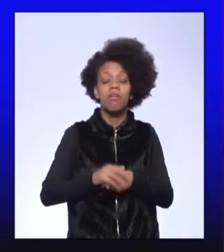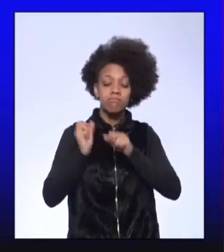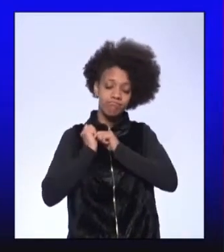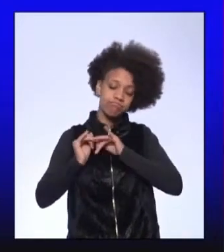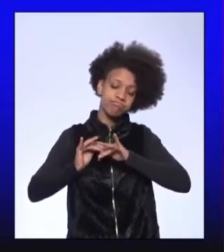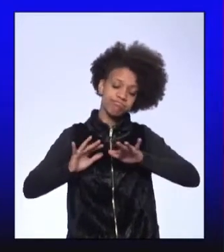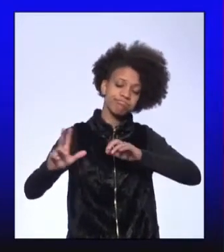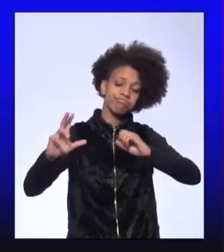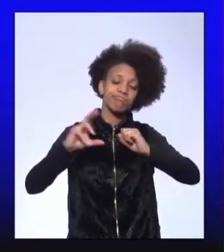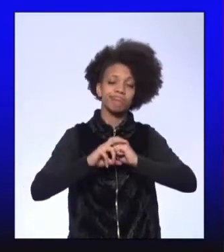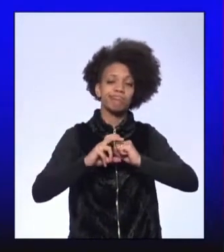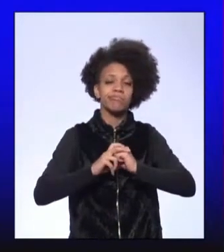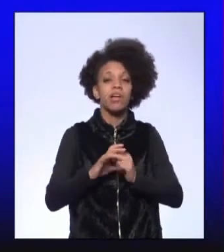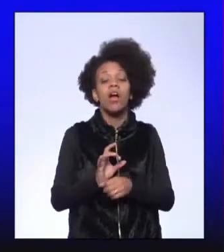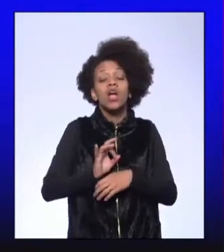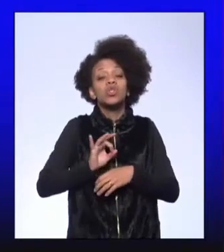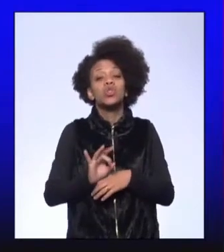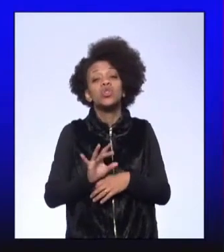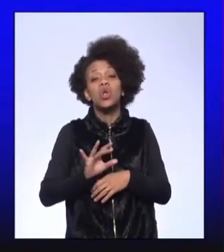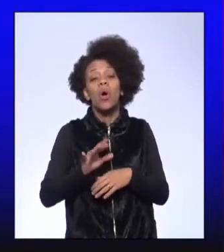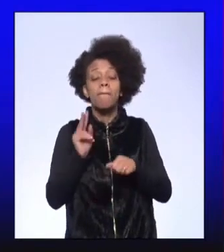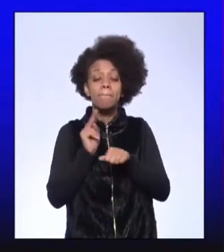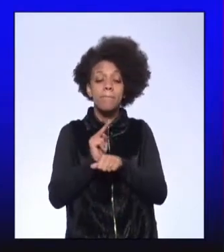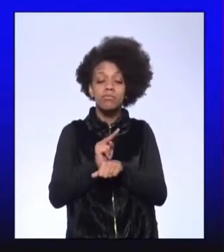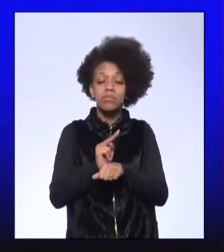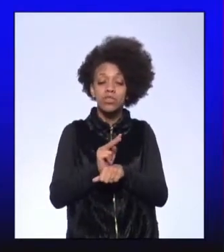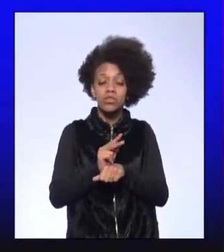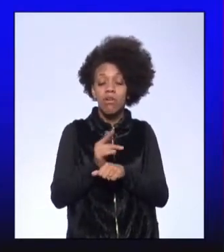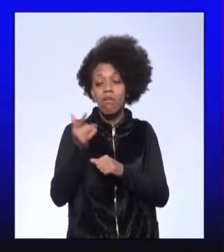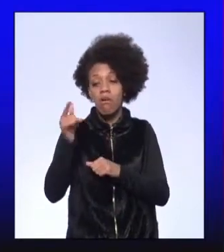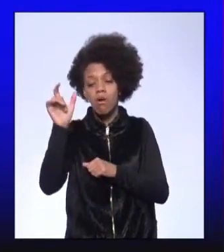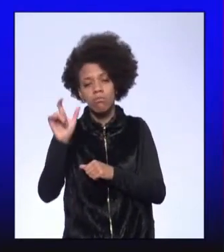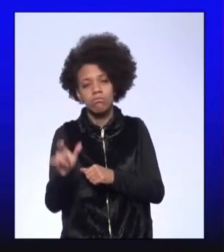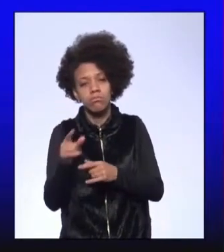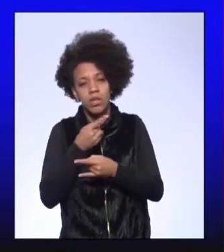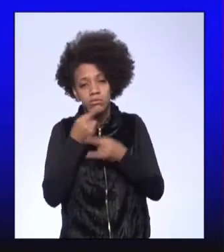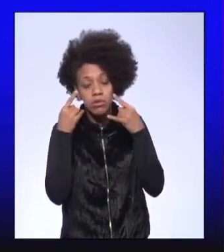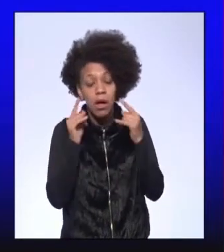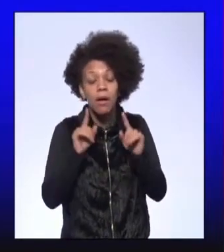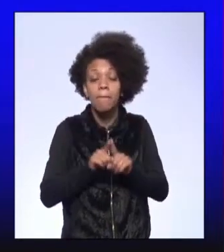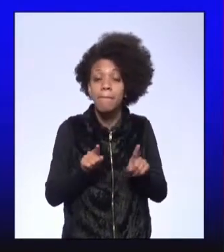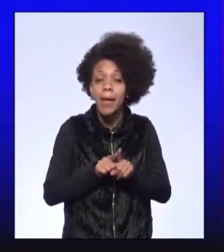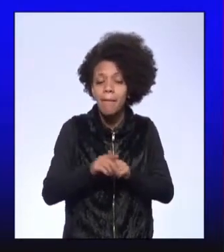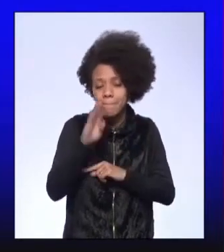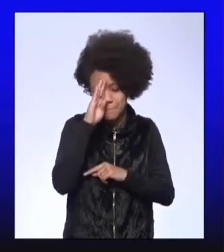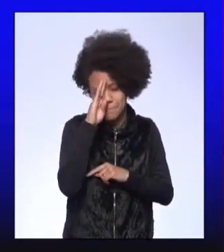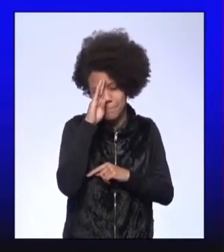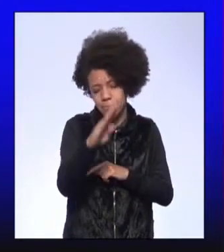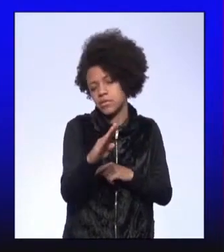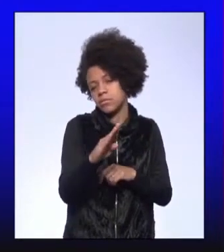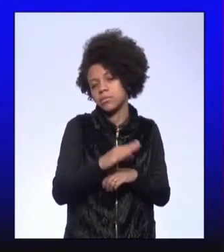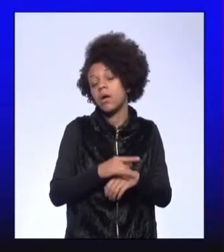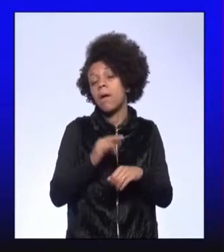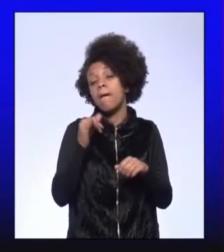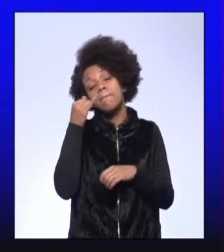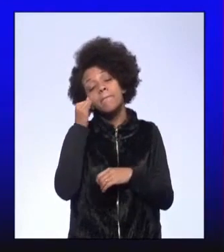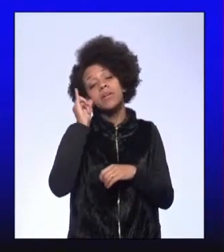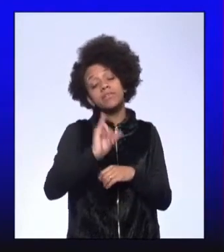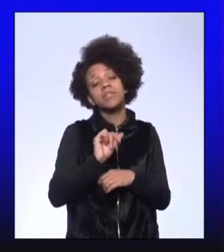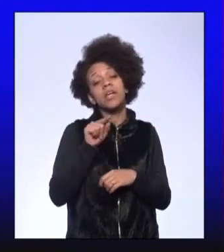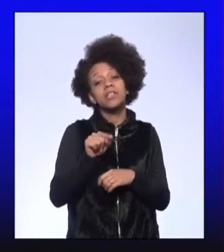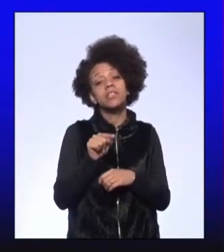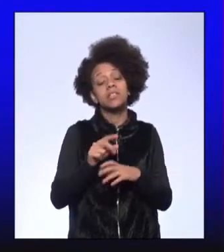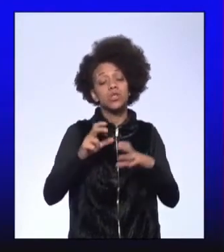transmissão do vírus, né? Não só para proteger quem está usando a máscara de ser infectado, mas principalmente para evitar que